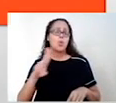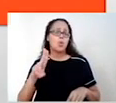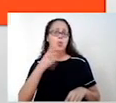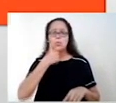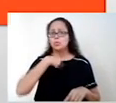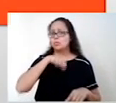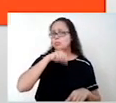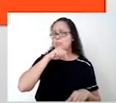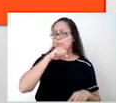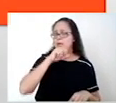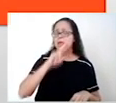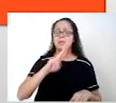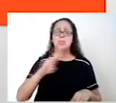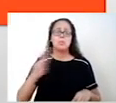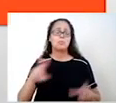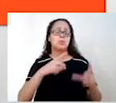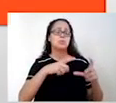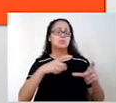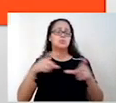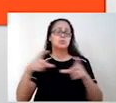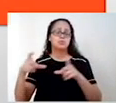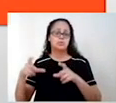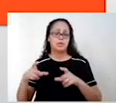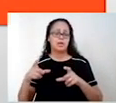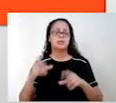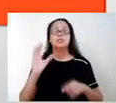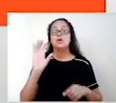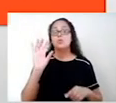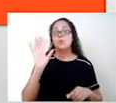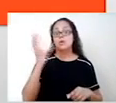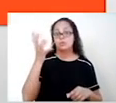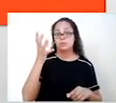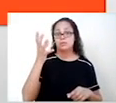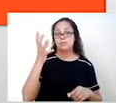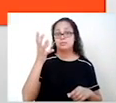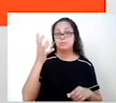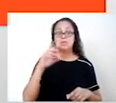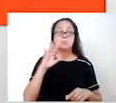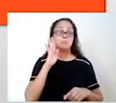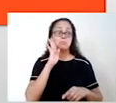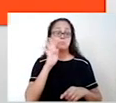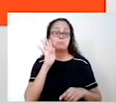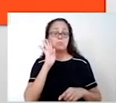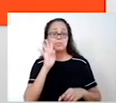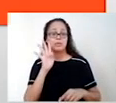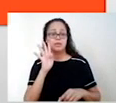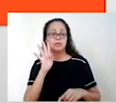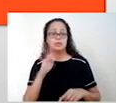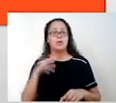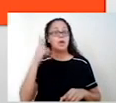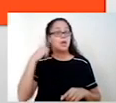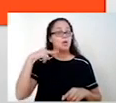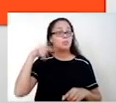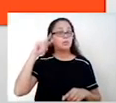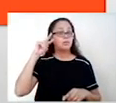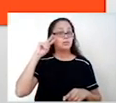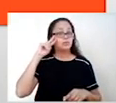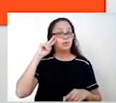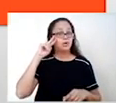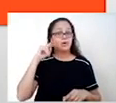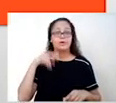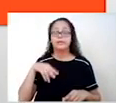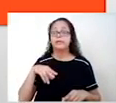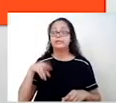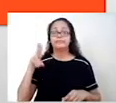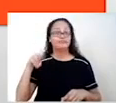dos lugares, é bem diferente. Os acontecimentos, eles são fantásticos. O que isso significa? Que é uma história que não se passaria no